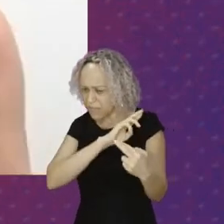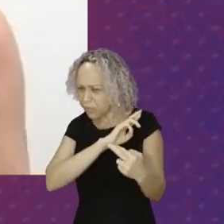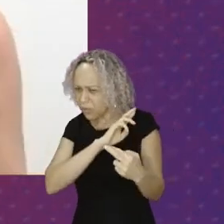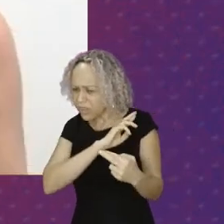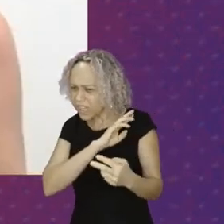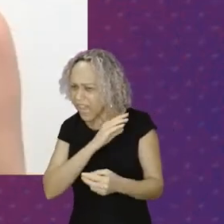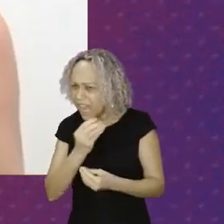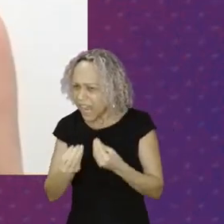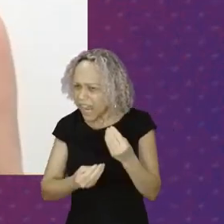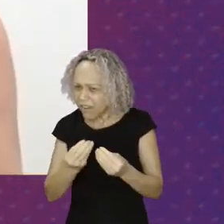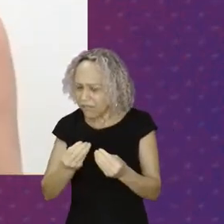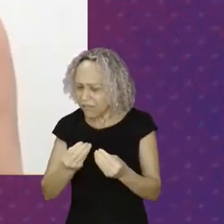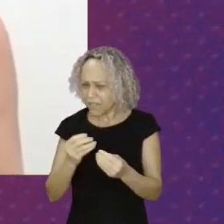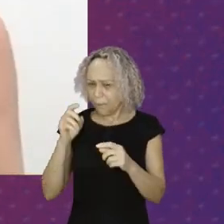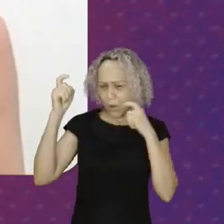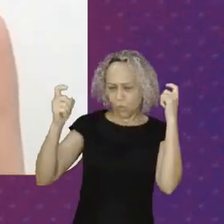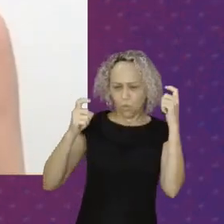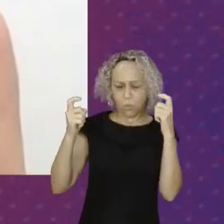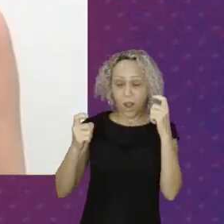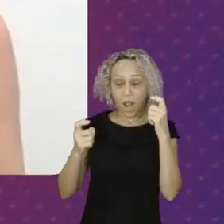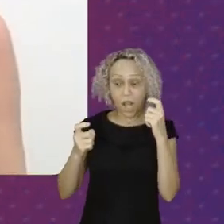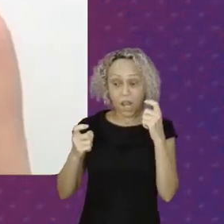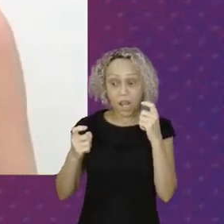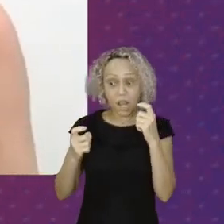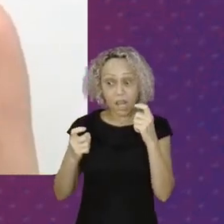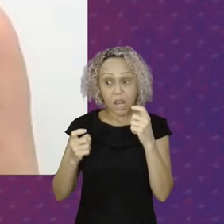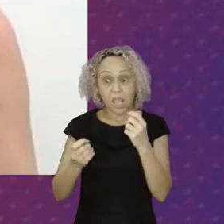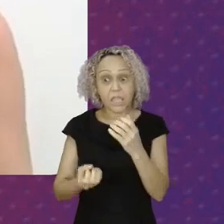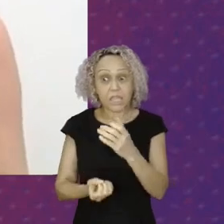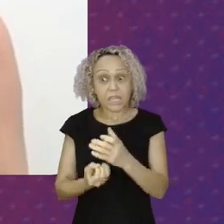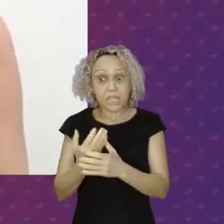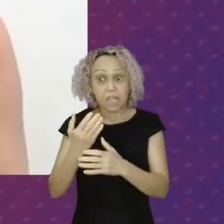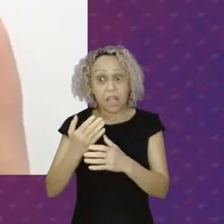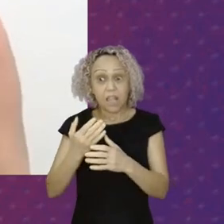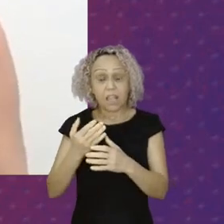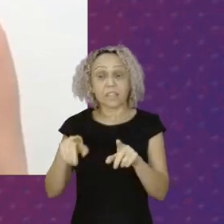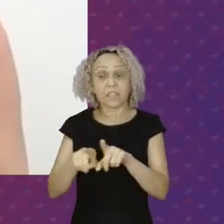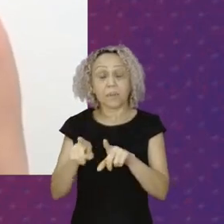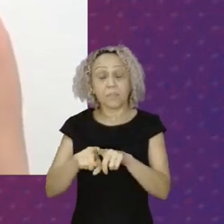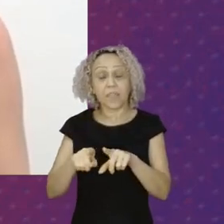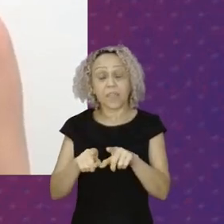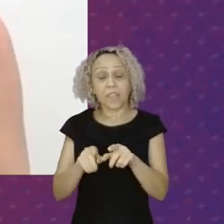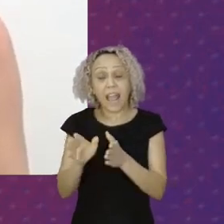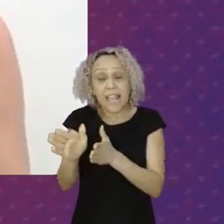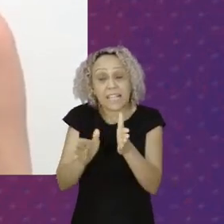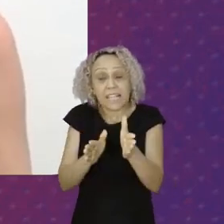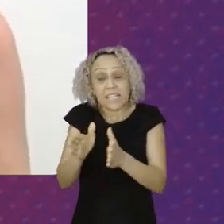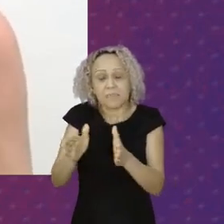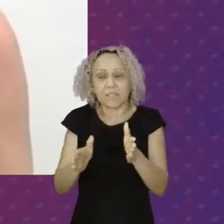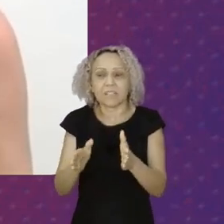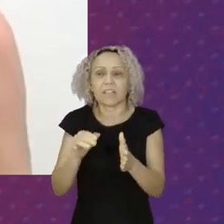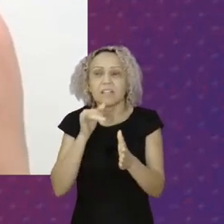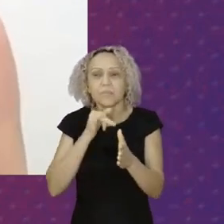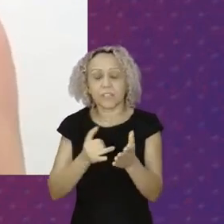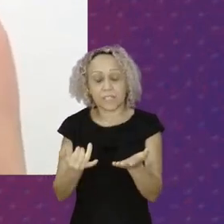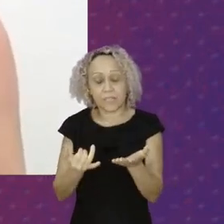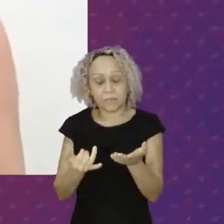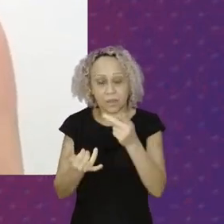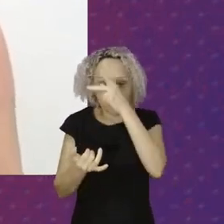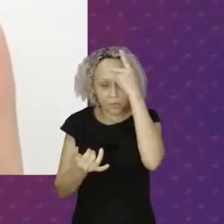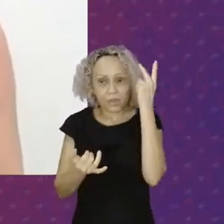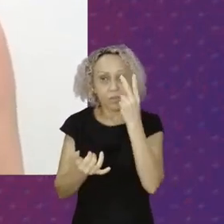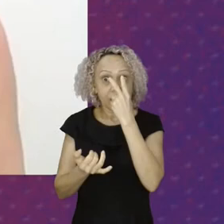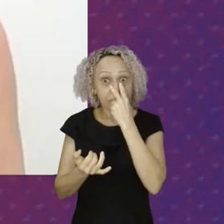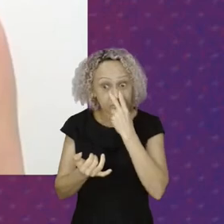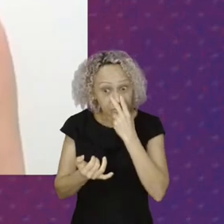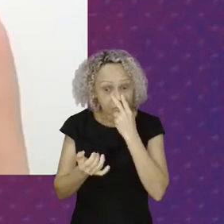letramento em acessibilidade? Um letramento anticapacitista? Pois isso está na ordem do